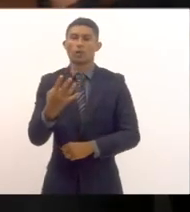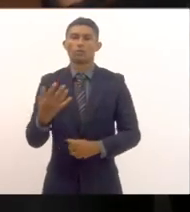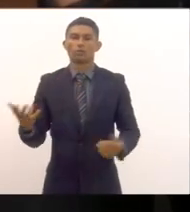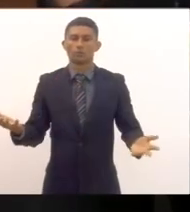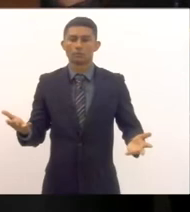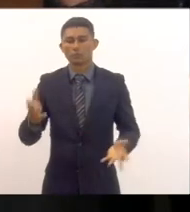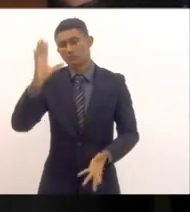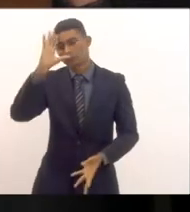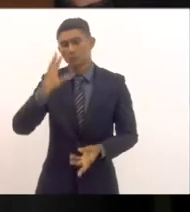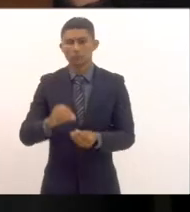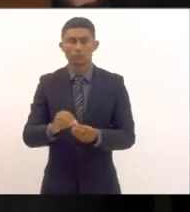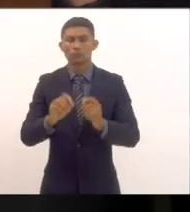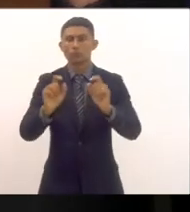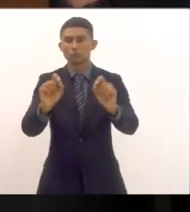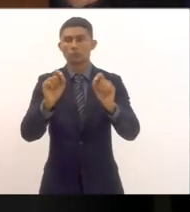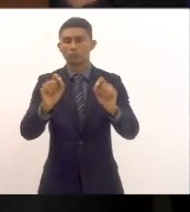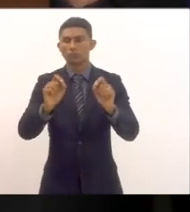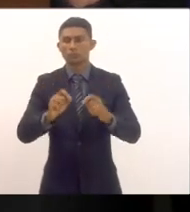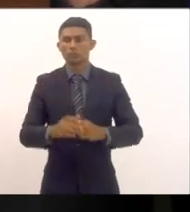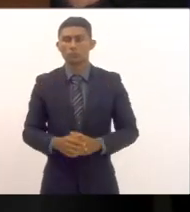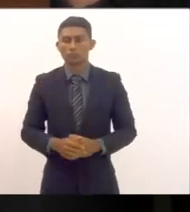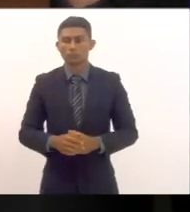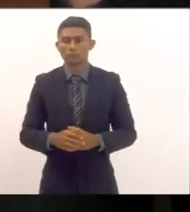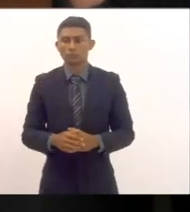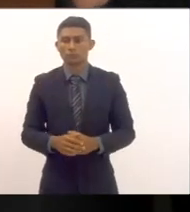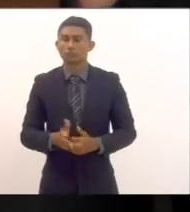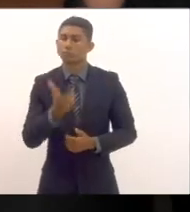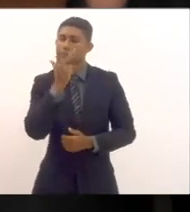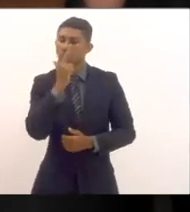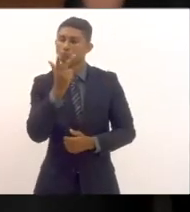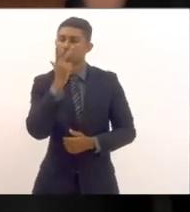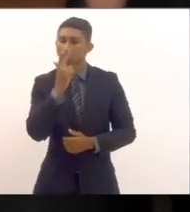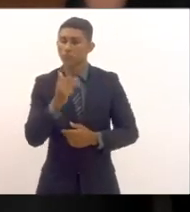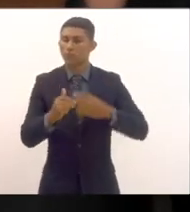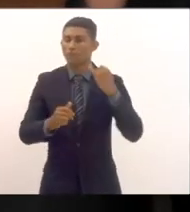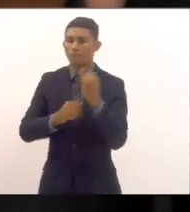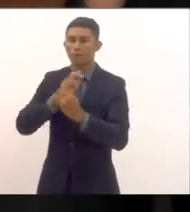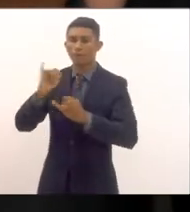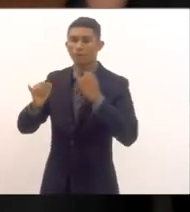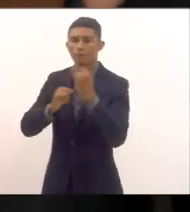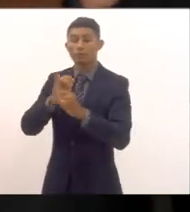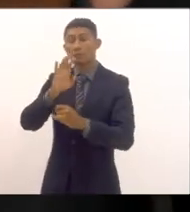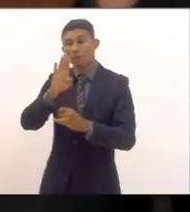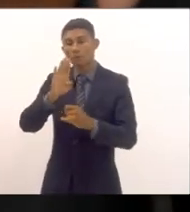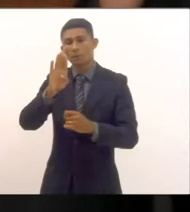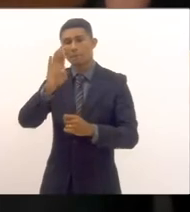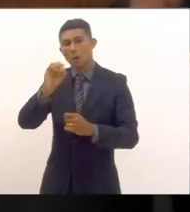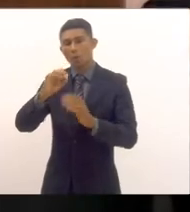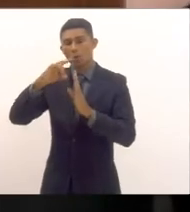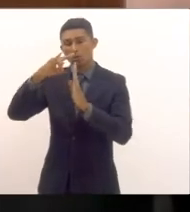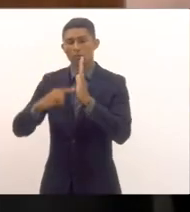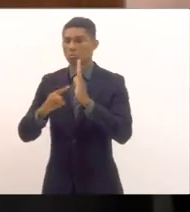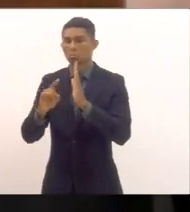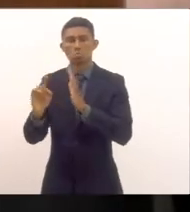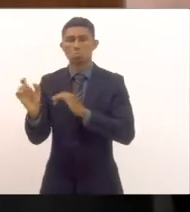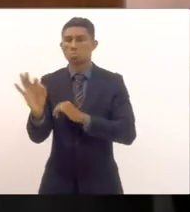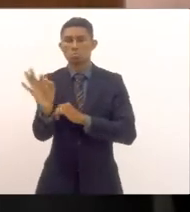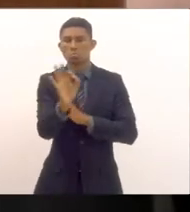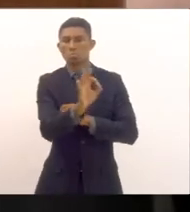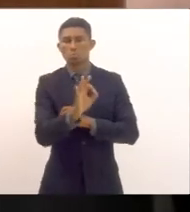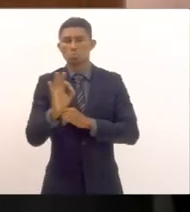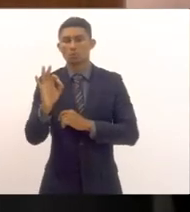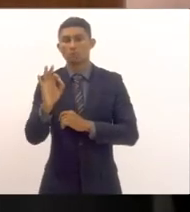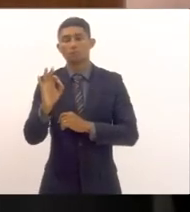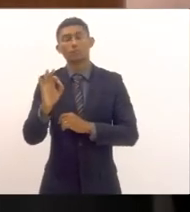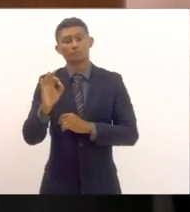inflação uma uma um aumento das notificações que não estão registradas e são a questão do sério porque inclusive na